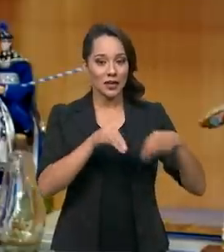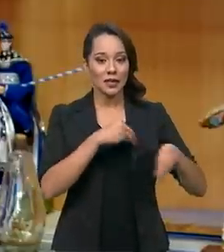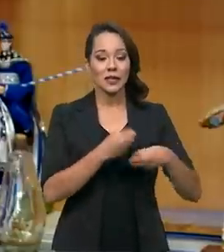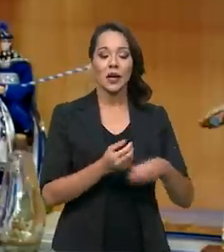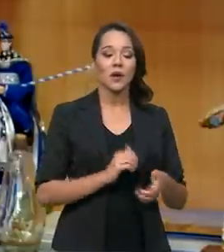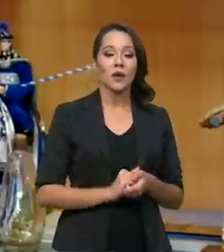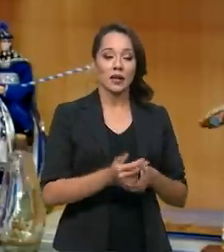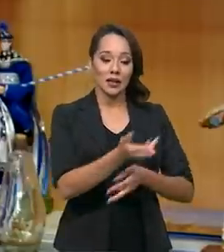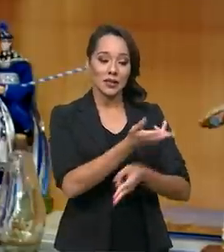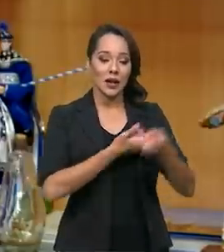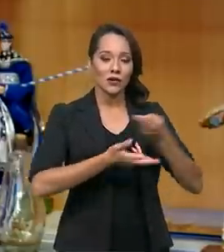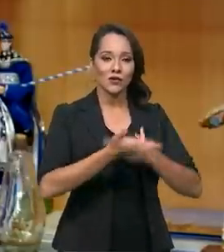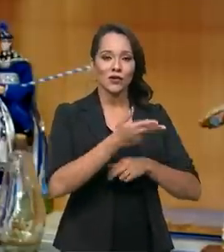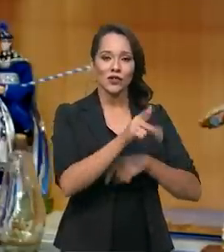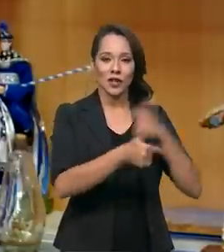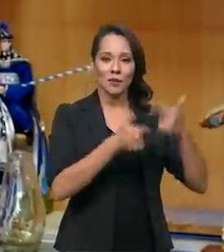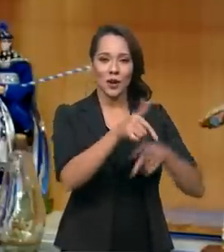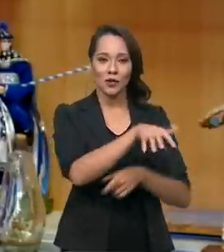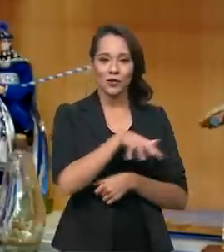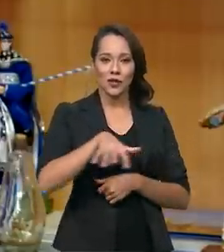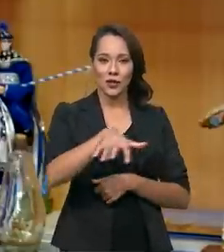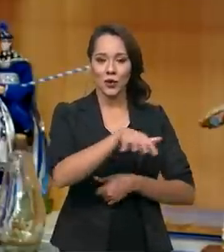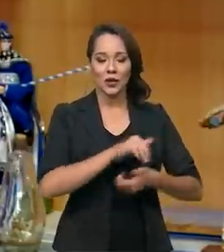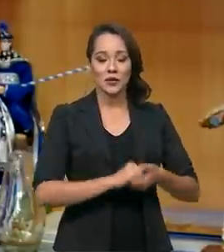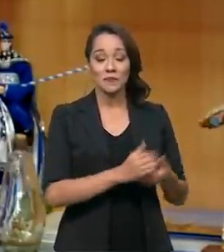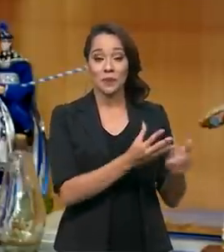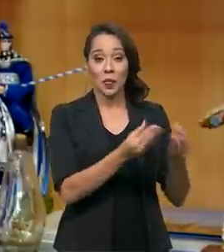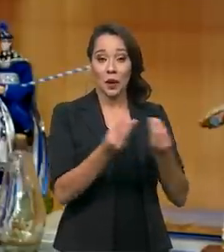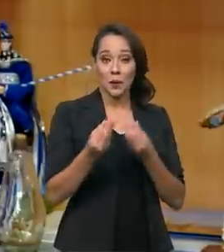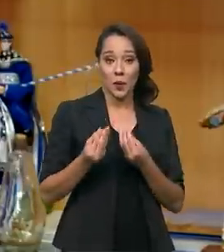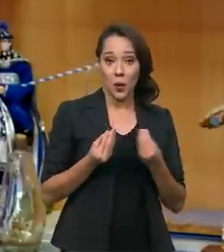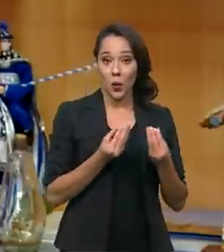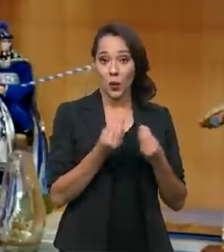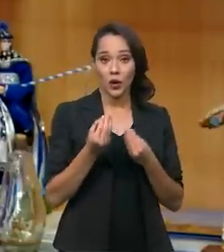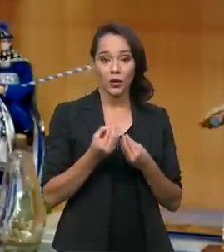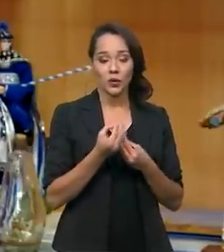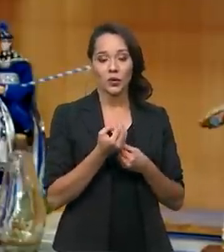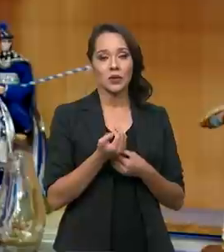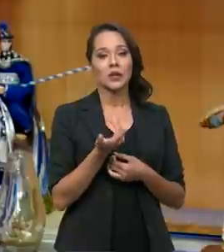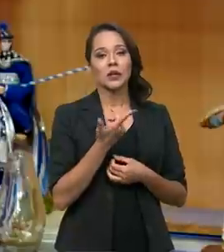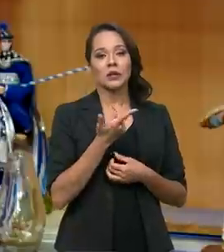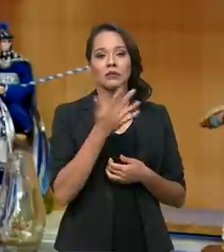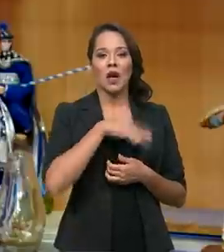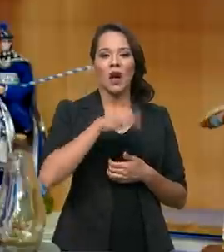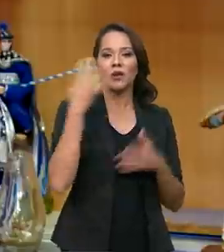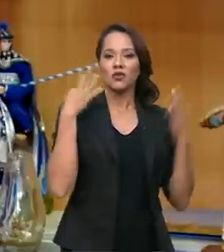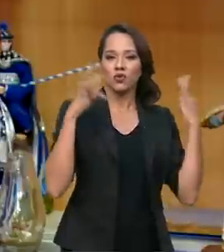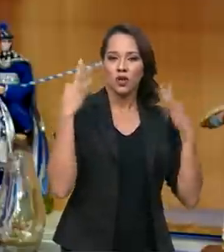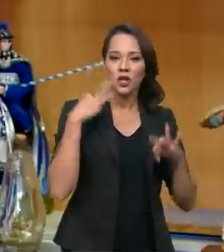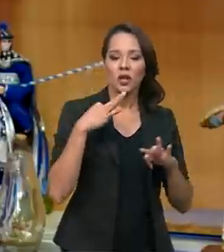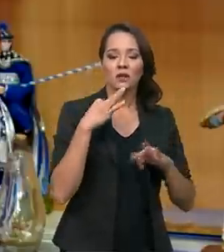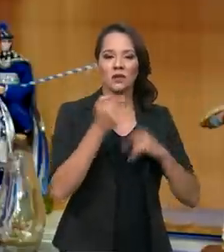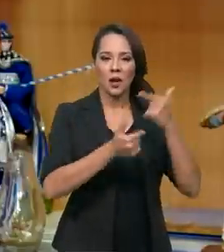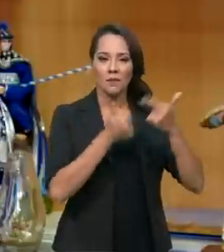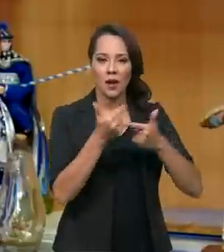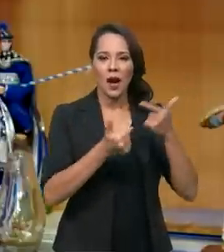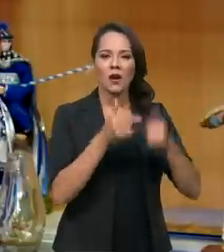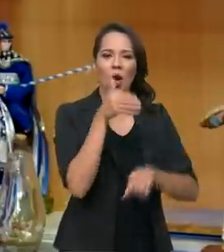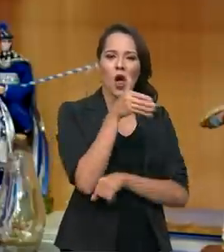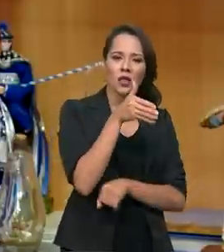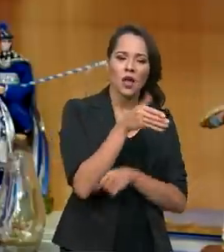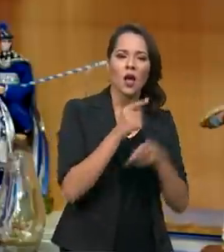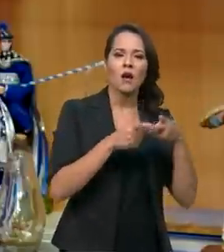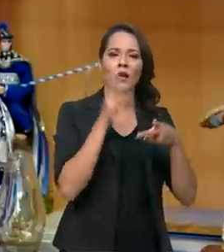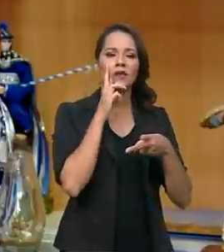das relações de trabalho no setor muitos muitos cases turísticos e muitos operadores turísticos hotéis